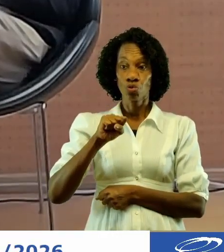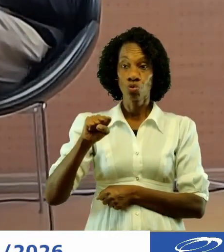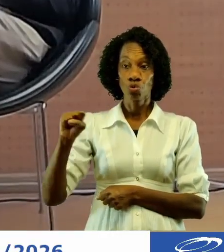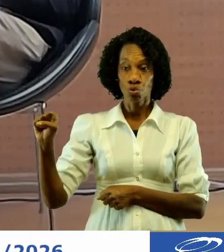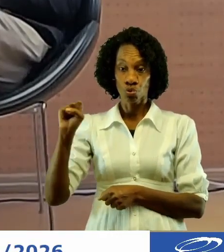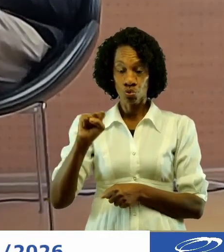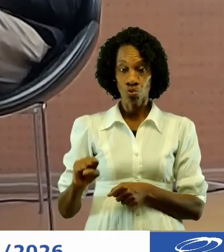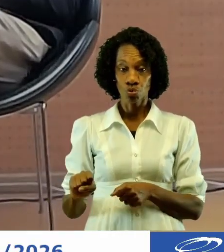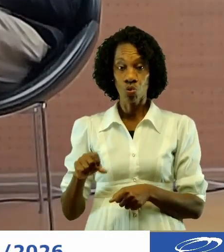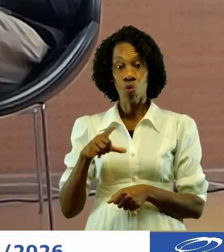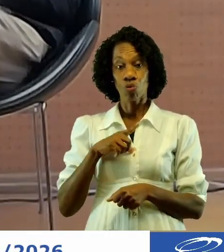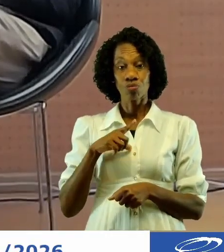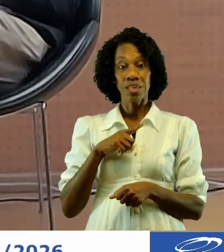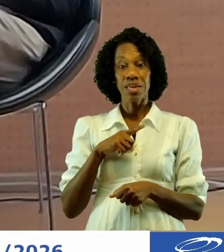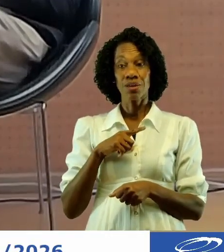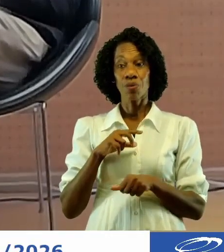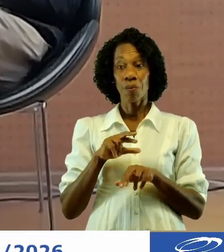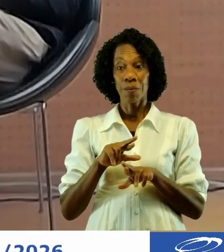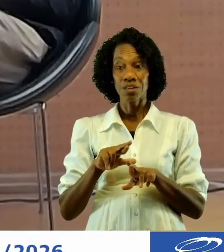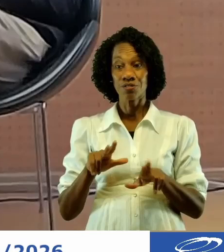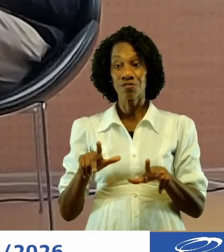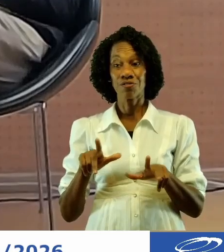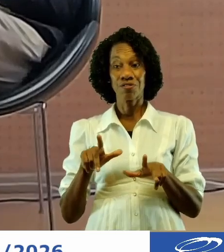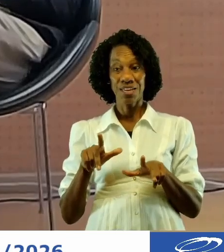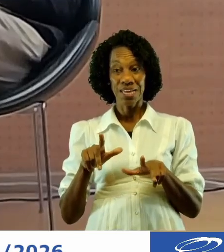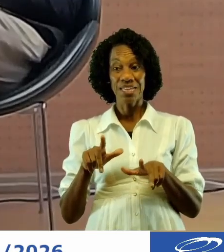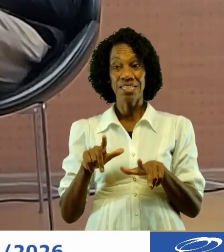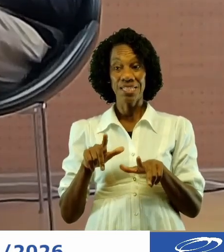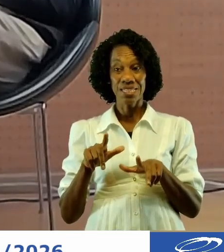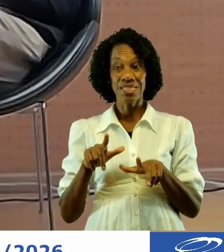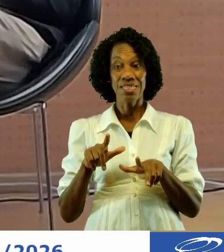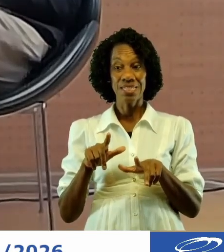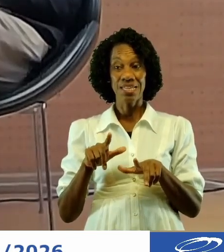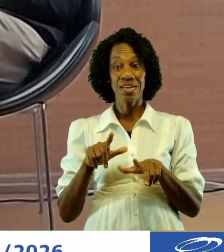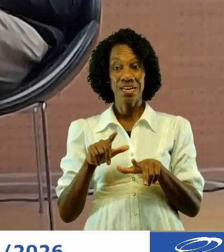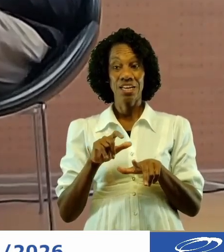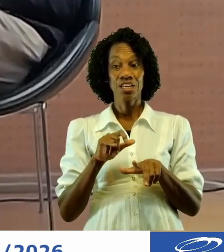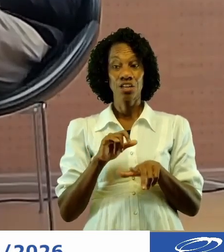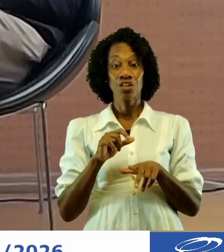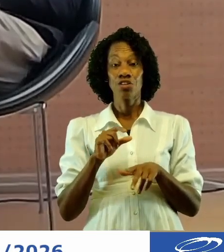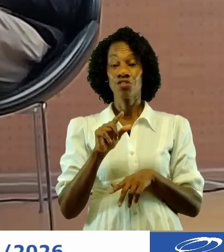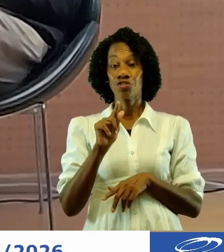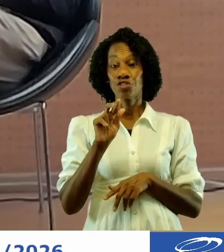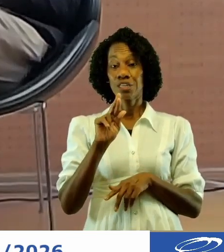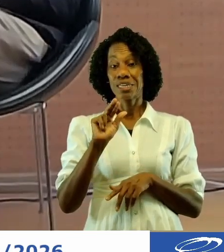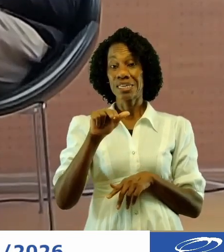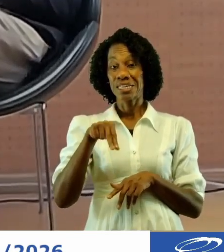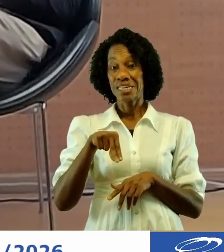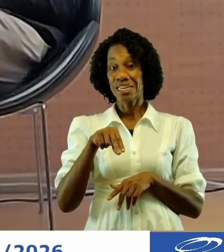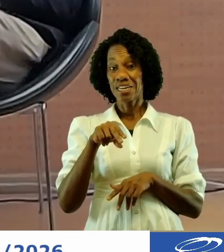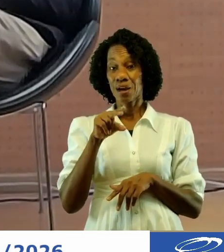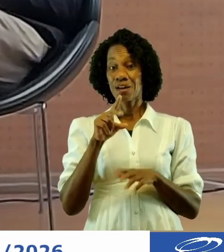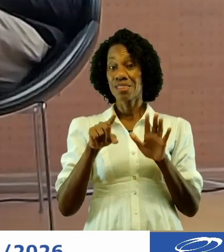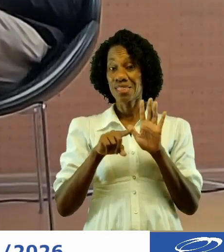diferença significante de bactérias gram-negativas e bactérias muito resistentes comparado com os